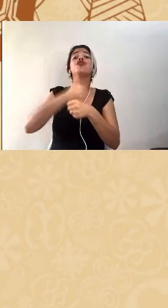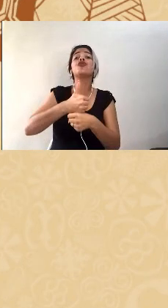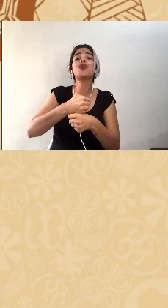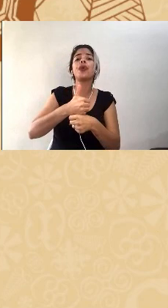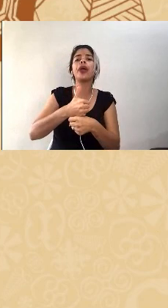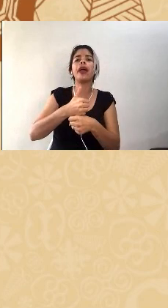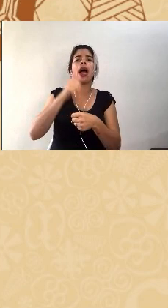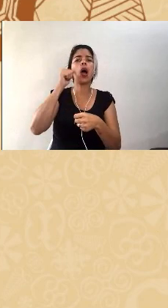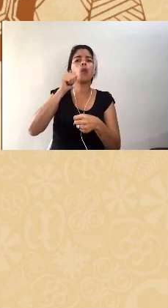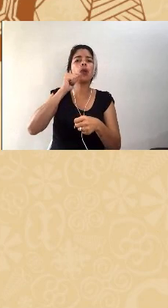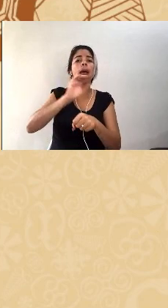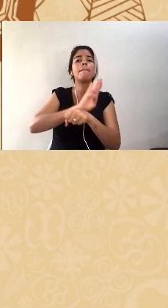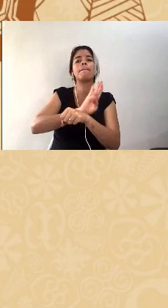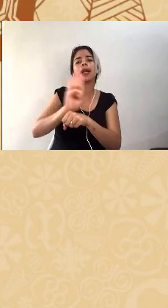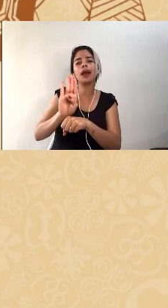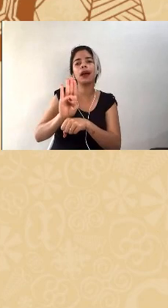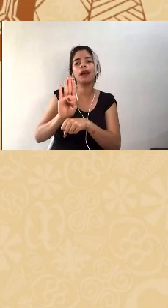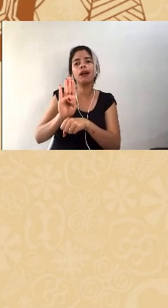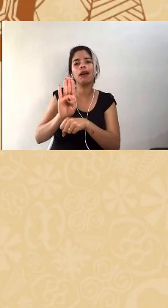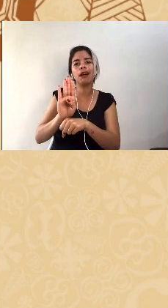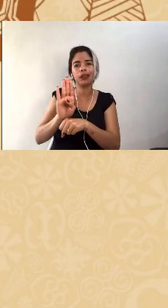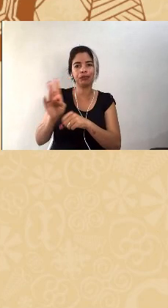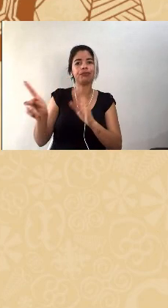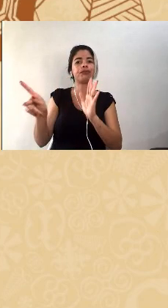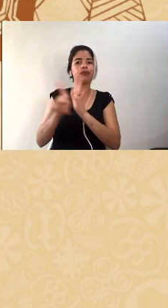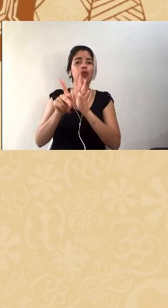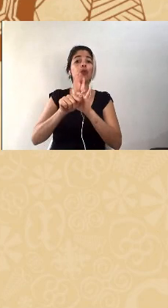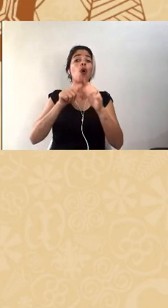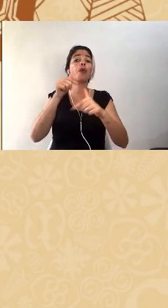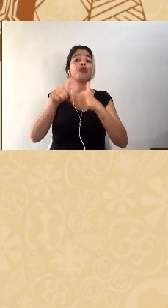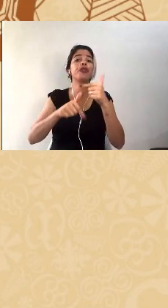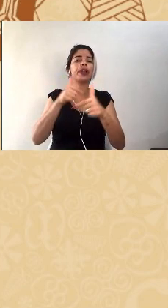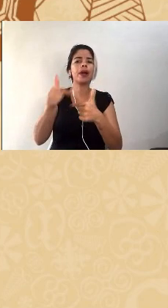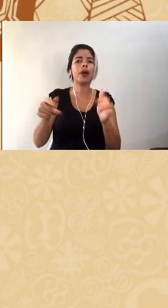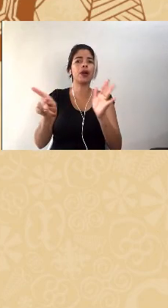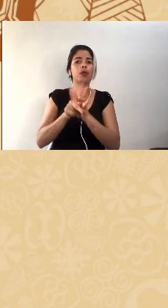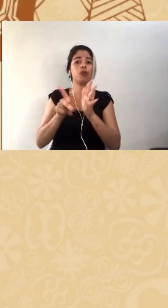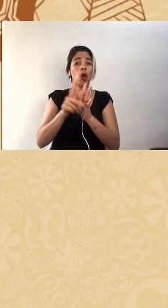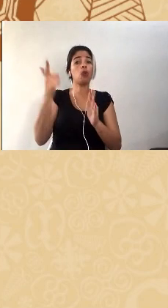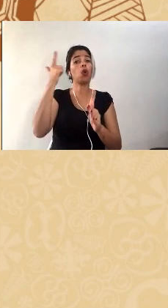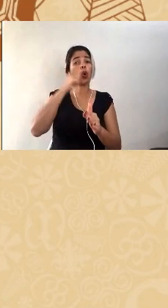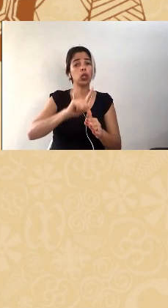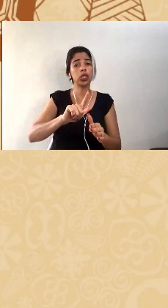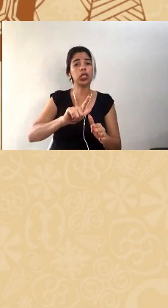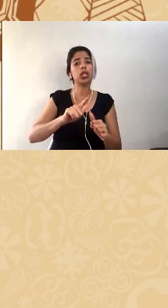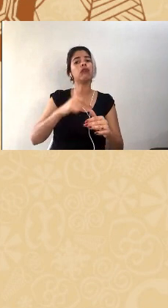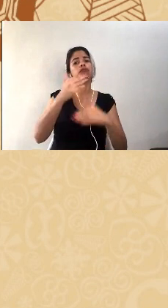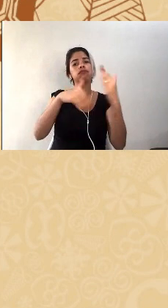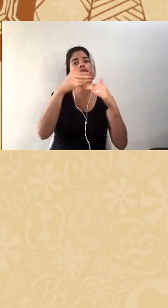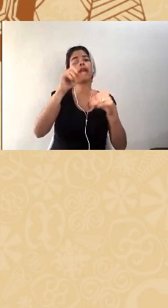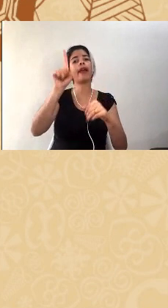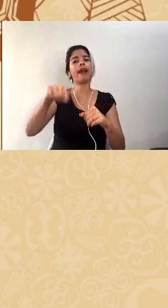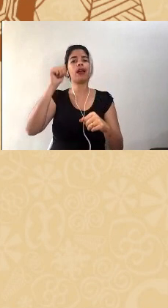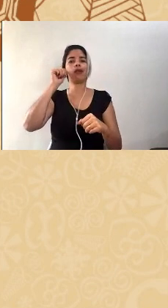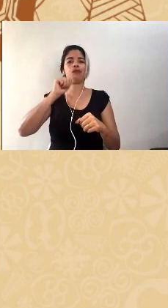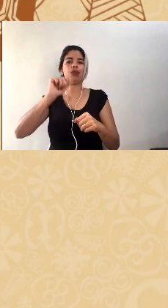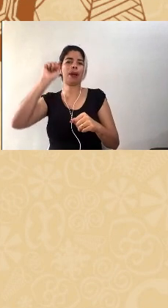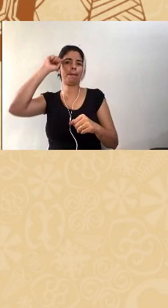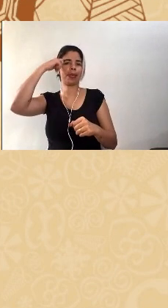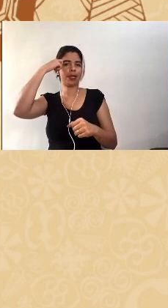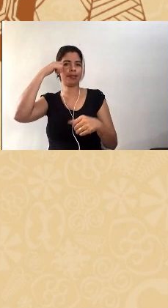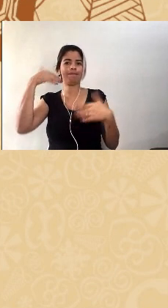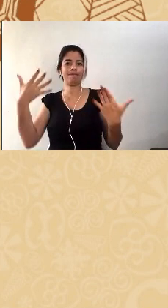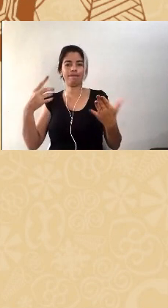as mulheres brancas, né, dos trabalhos para que elas se emancipem são as mulheres negras. Né? Elas vão fazer essa denúncia e isso será